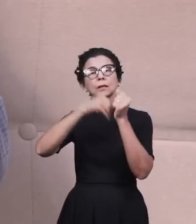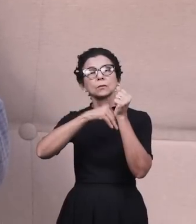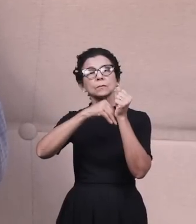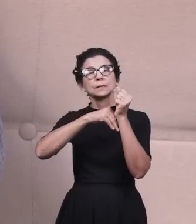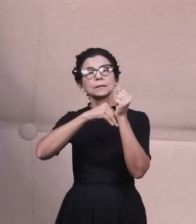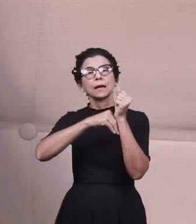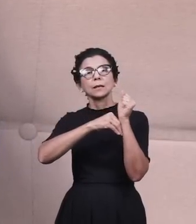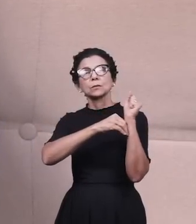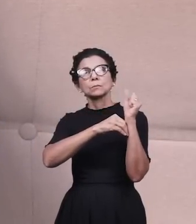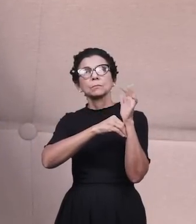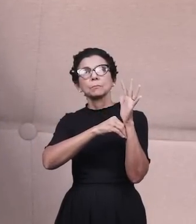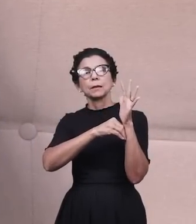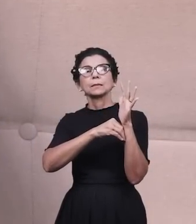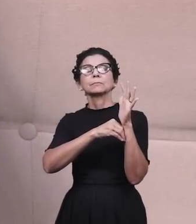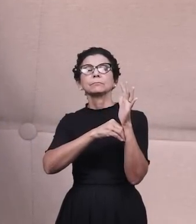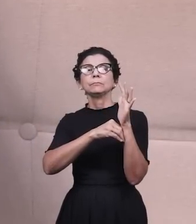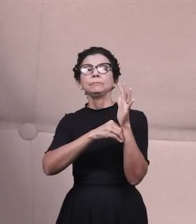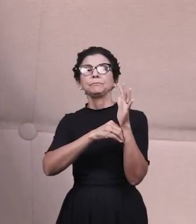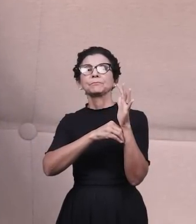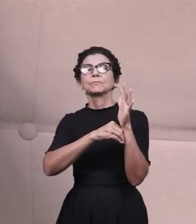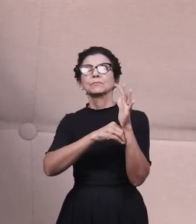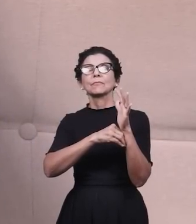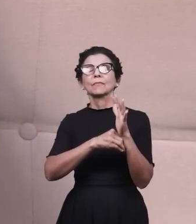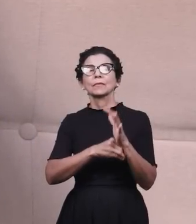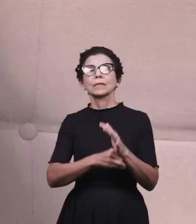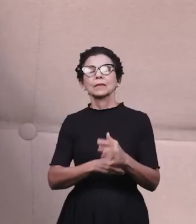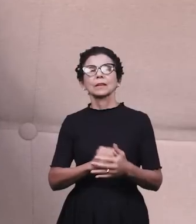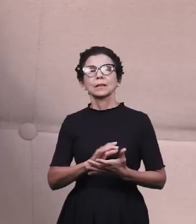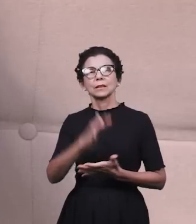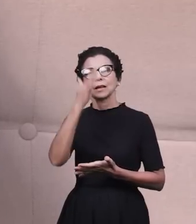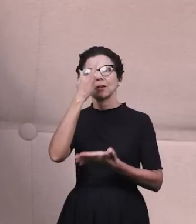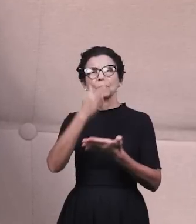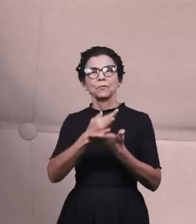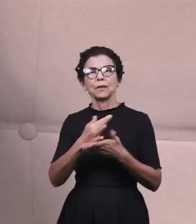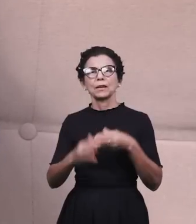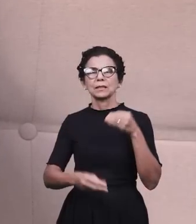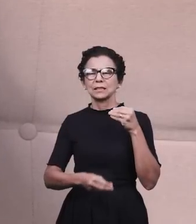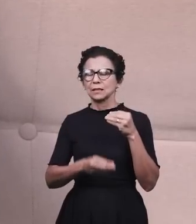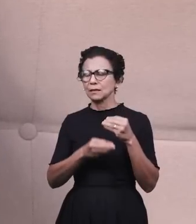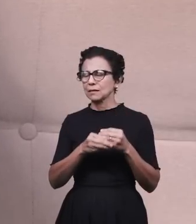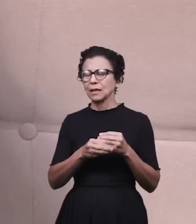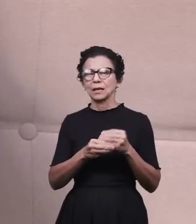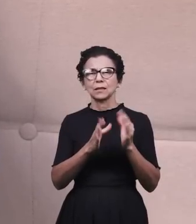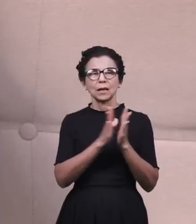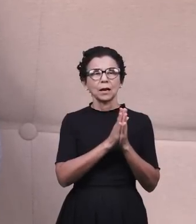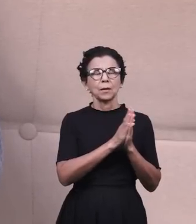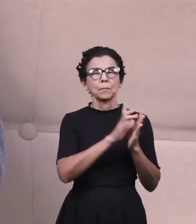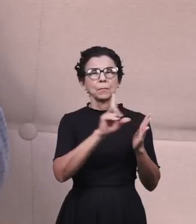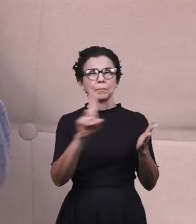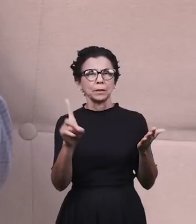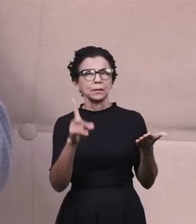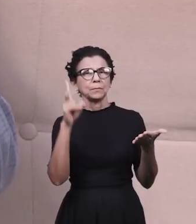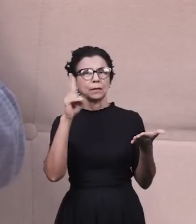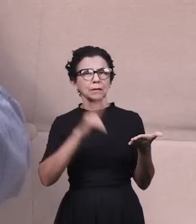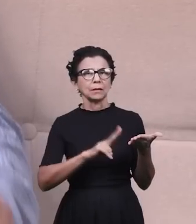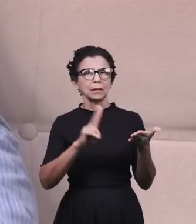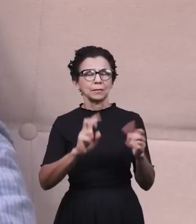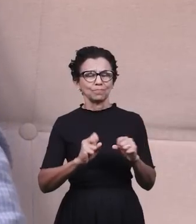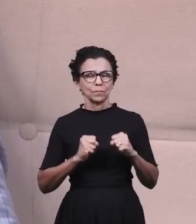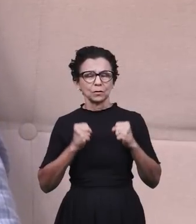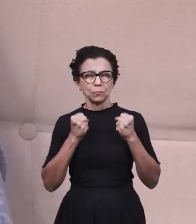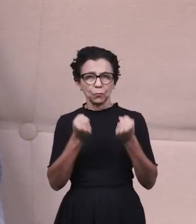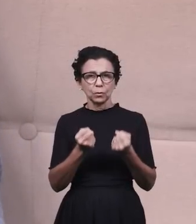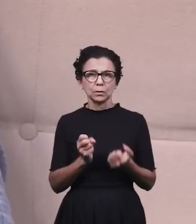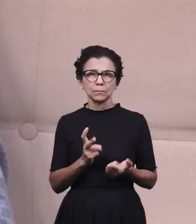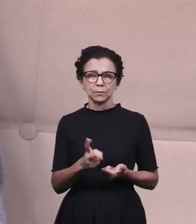ser verdadeiramente sustentada, fortalecida, alimentada pela palavra, pela doutrina, que é essencial nessa